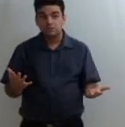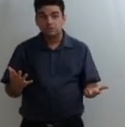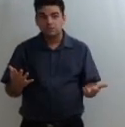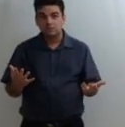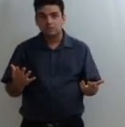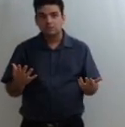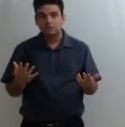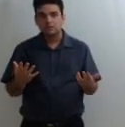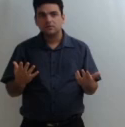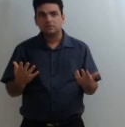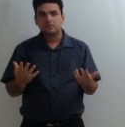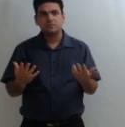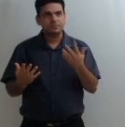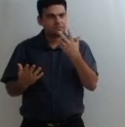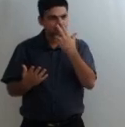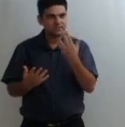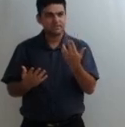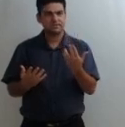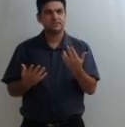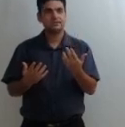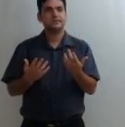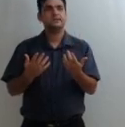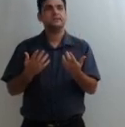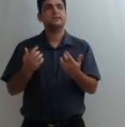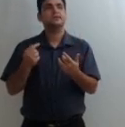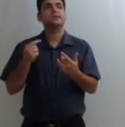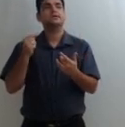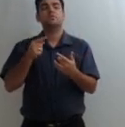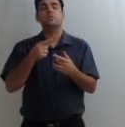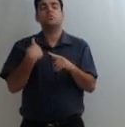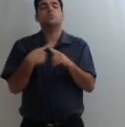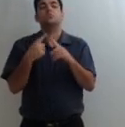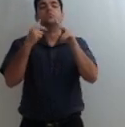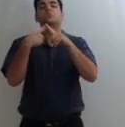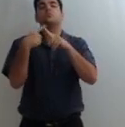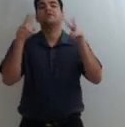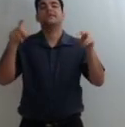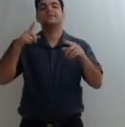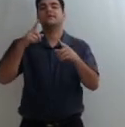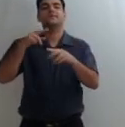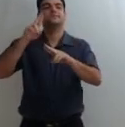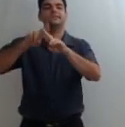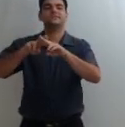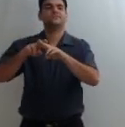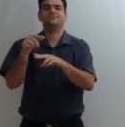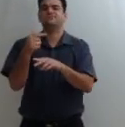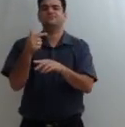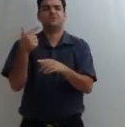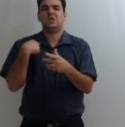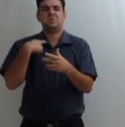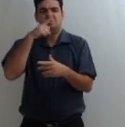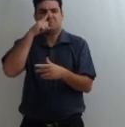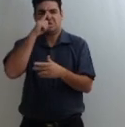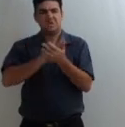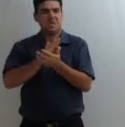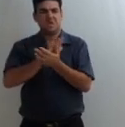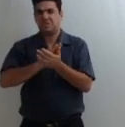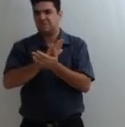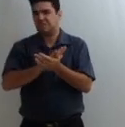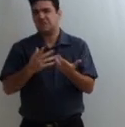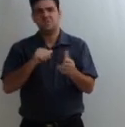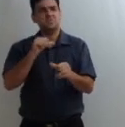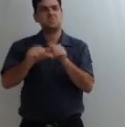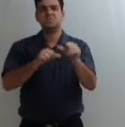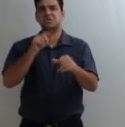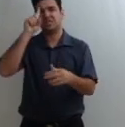típica situação em que aquilo que deu causa à prisão não coloca mais em risco hoje a